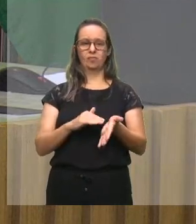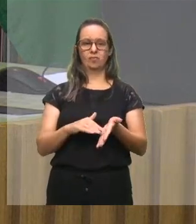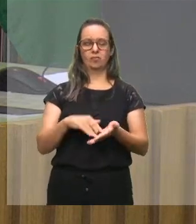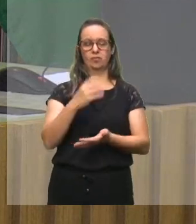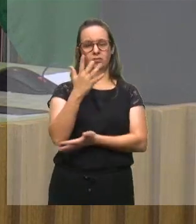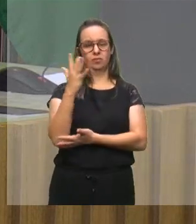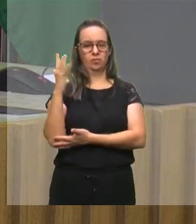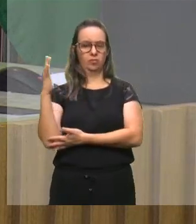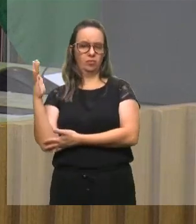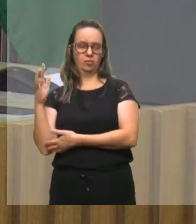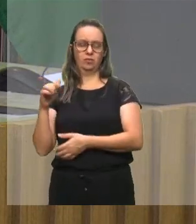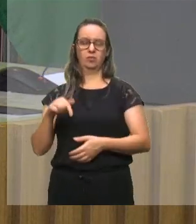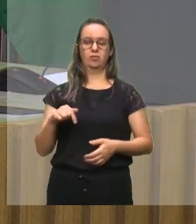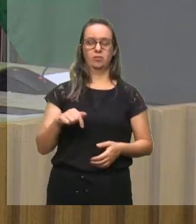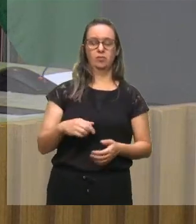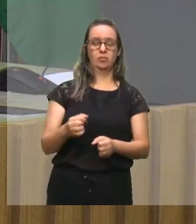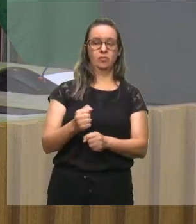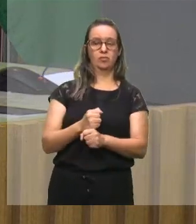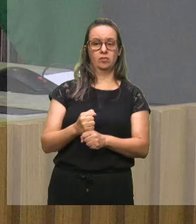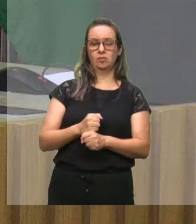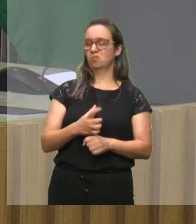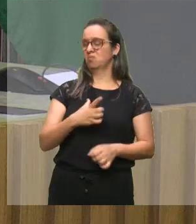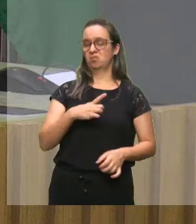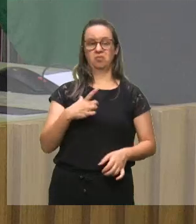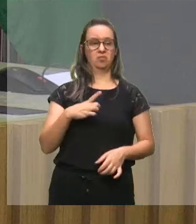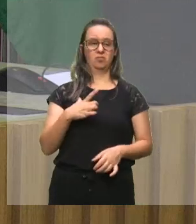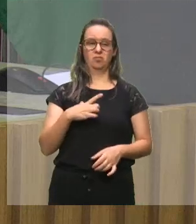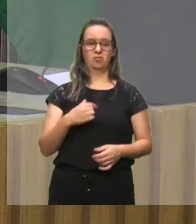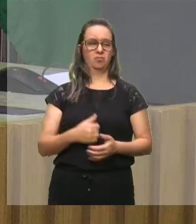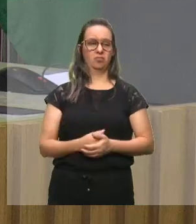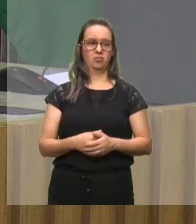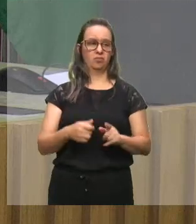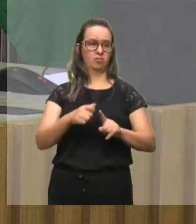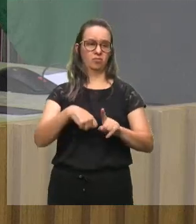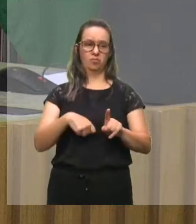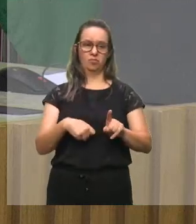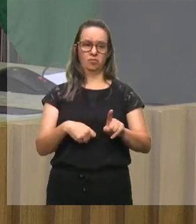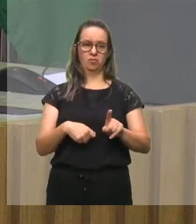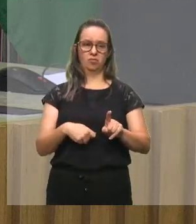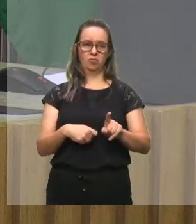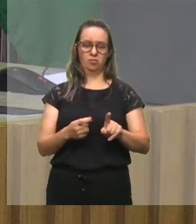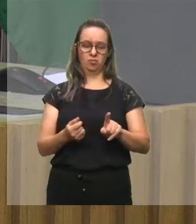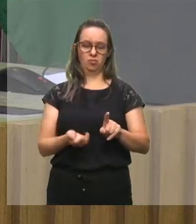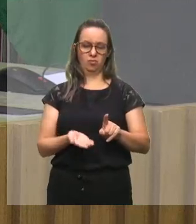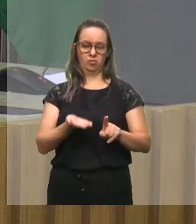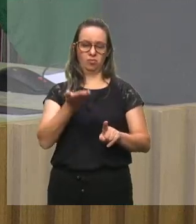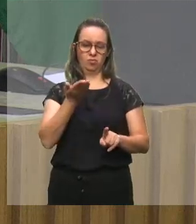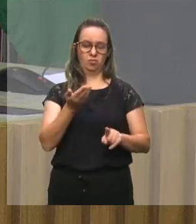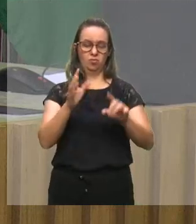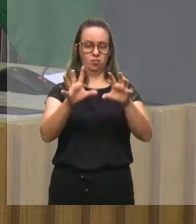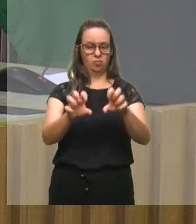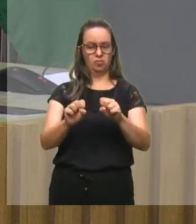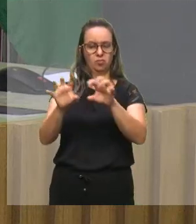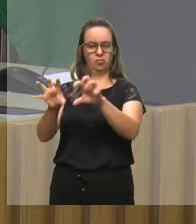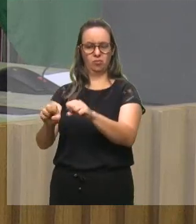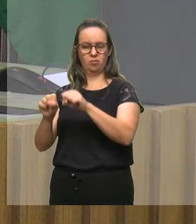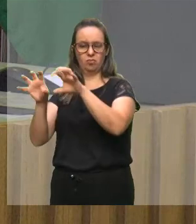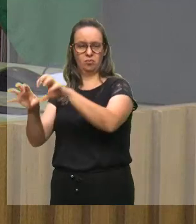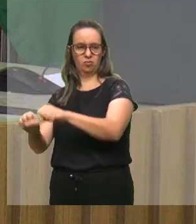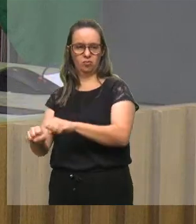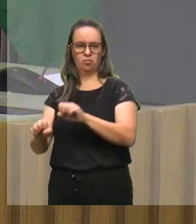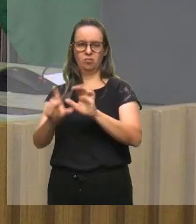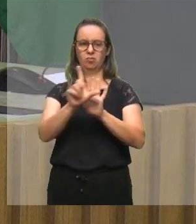esse mês, esse ano, a gente não teve por 2 meses reajuste para fazer a coleta seletiva, para fazer a coleta de